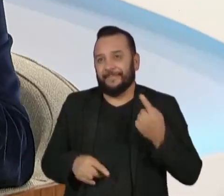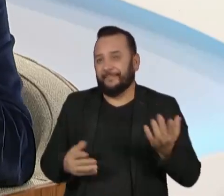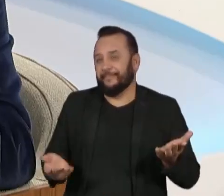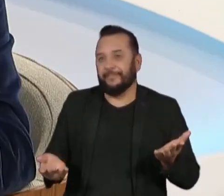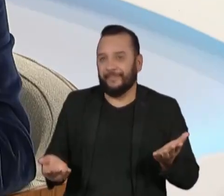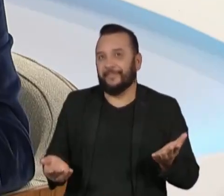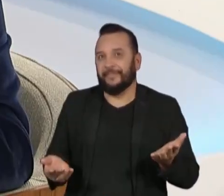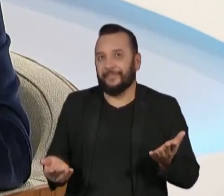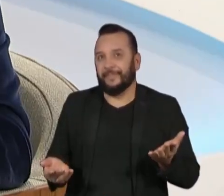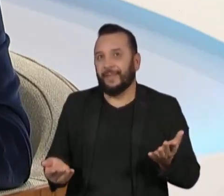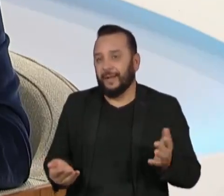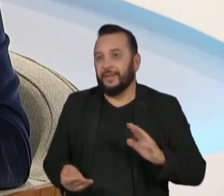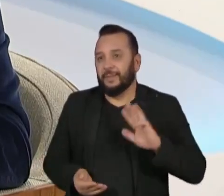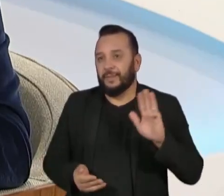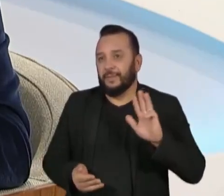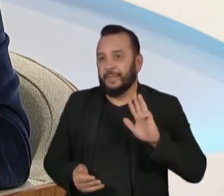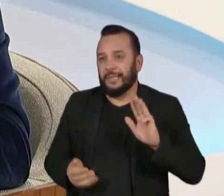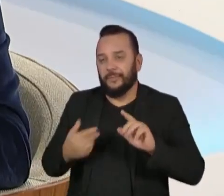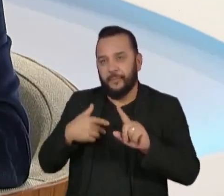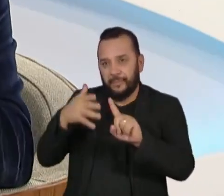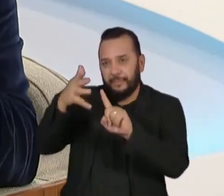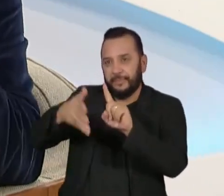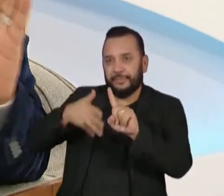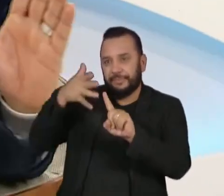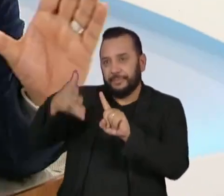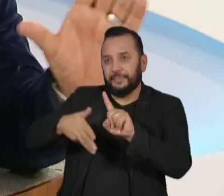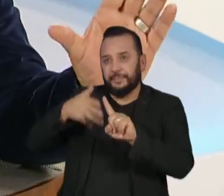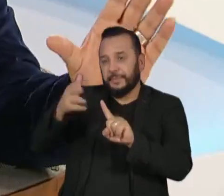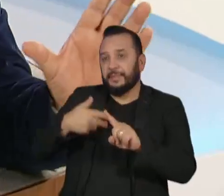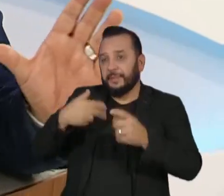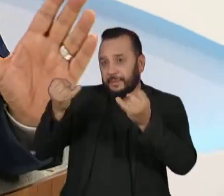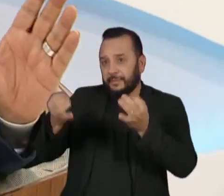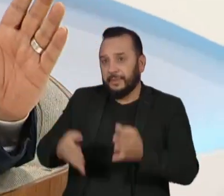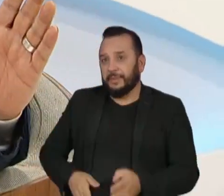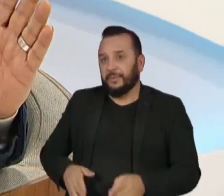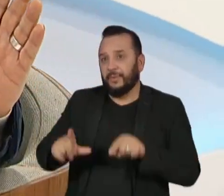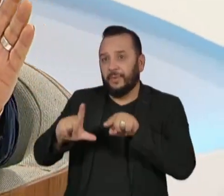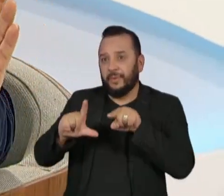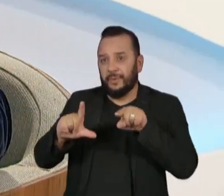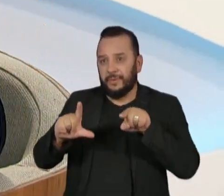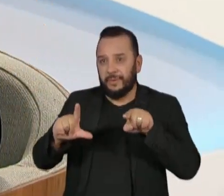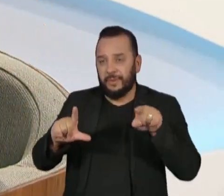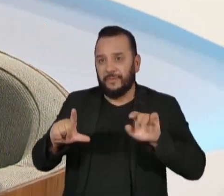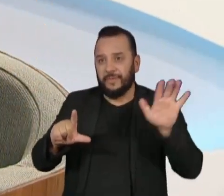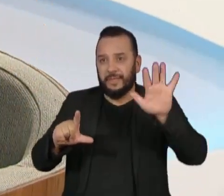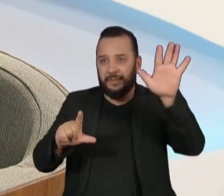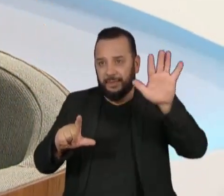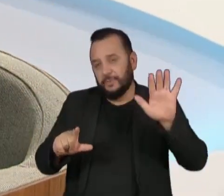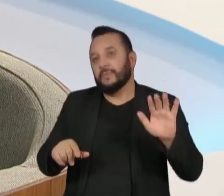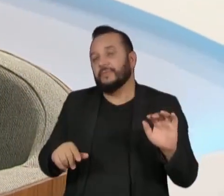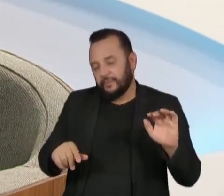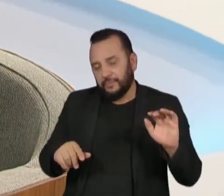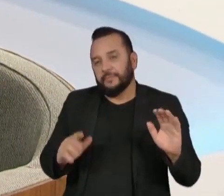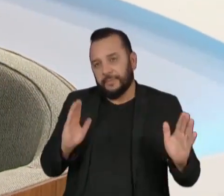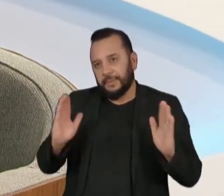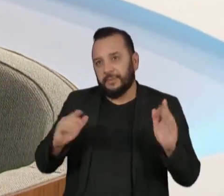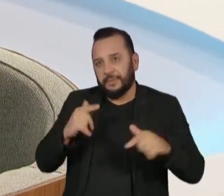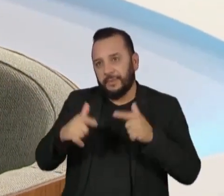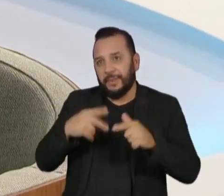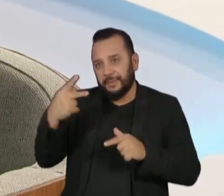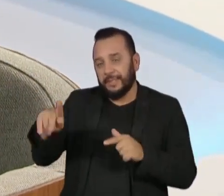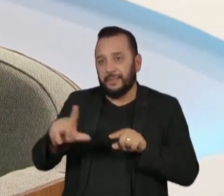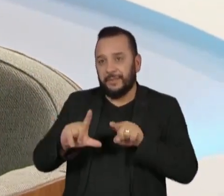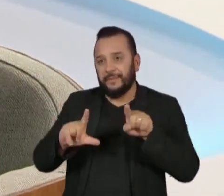né? Ele, no pronunciamento oficial. Ele explicou a inflação durante o governo dele, que a inflação